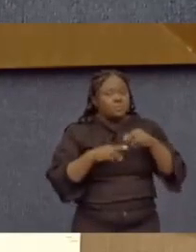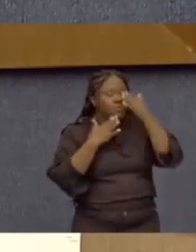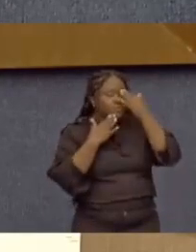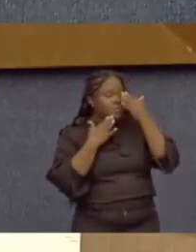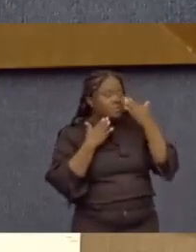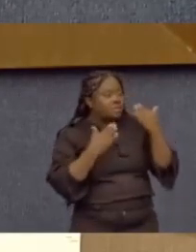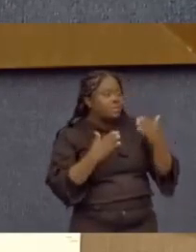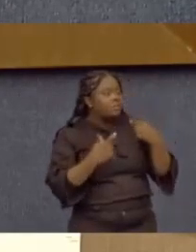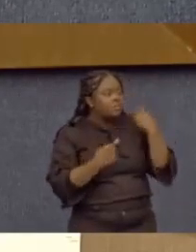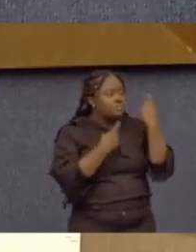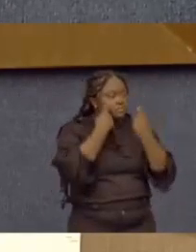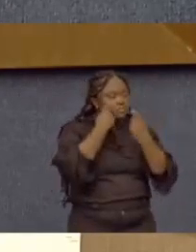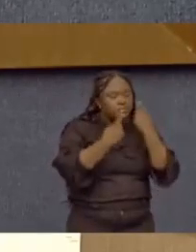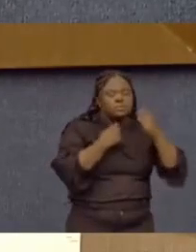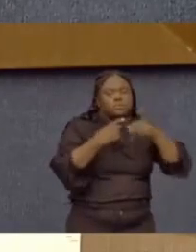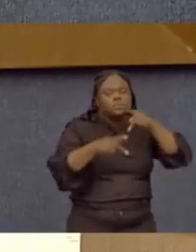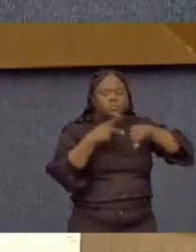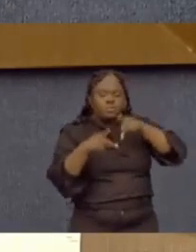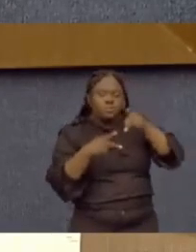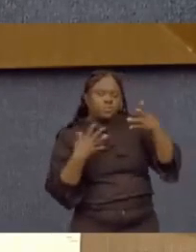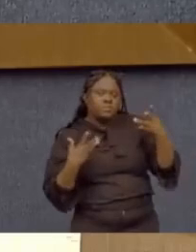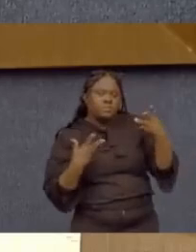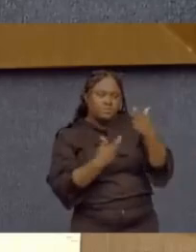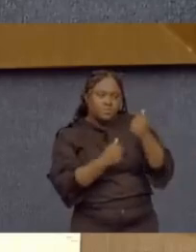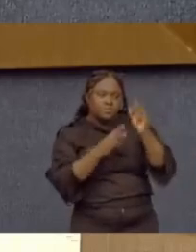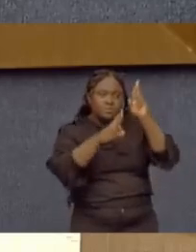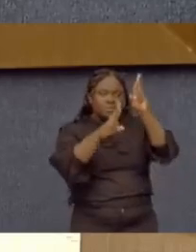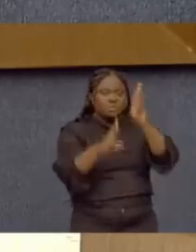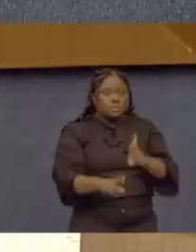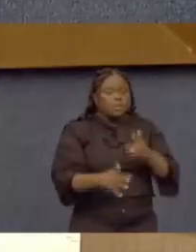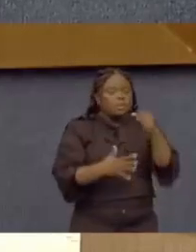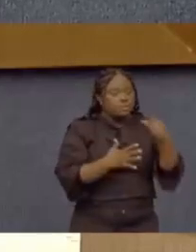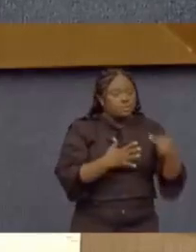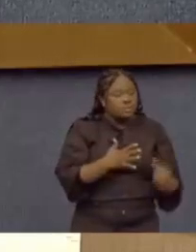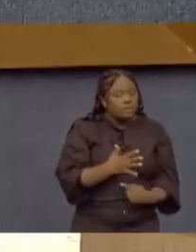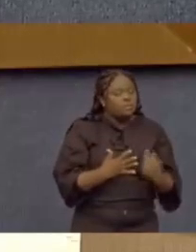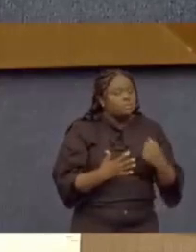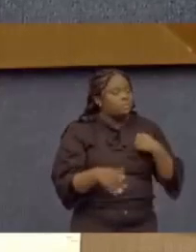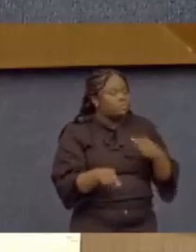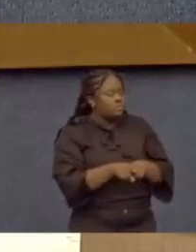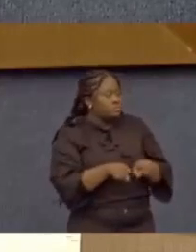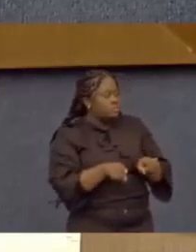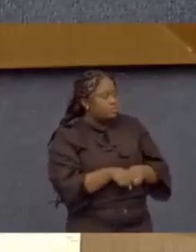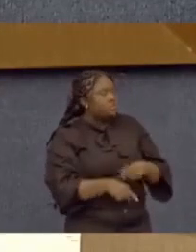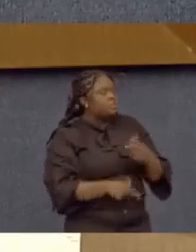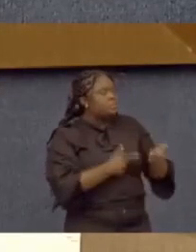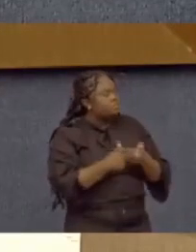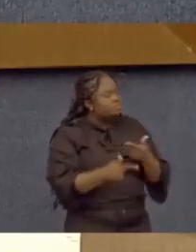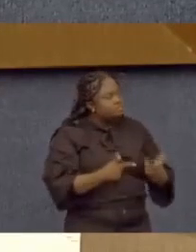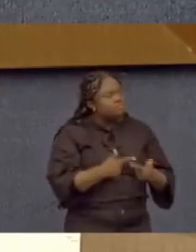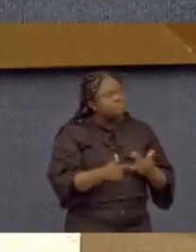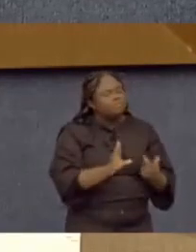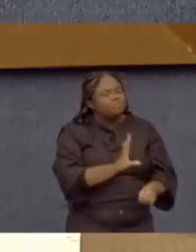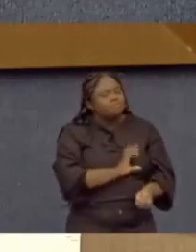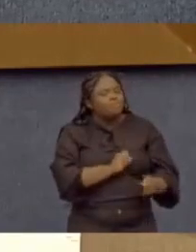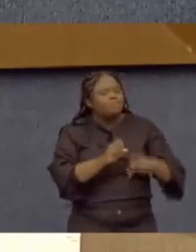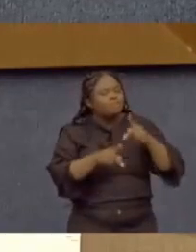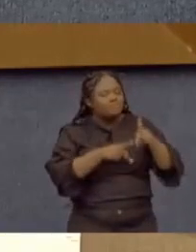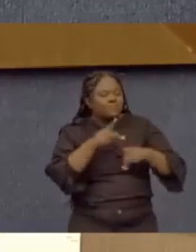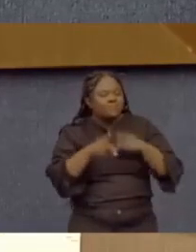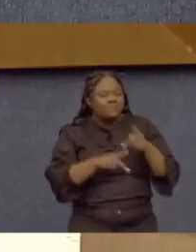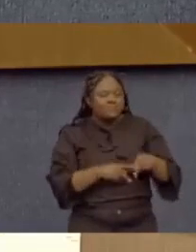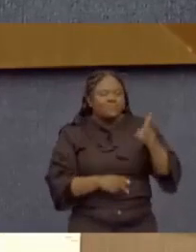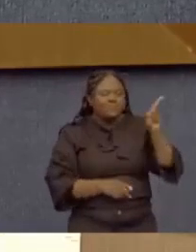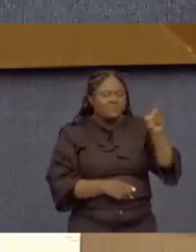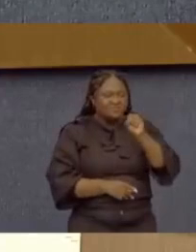povo tão maravilhoso aqui representado por tantos. E conte comigo, no serviço do nosso amado povo do Serrão, como